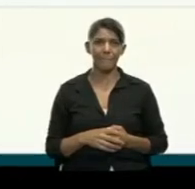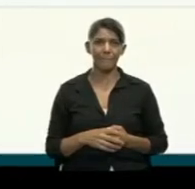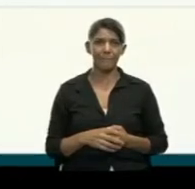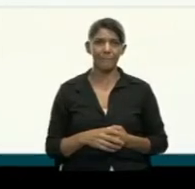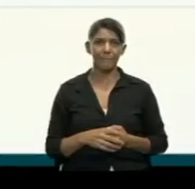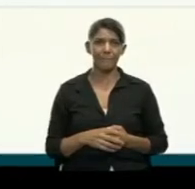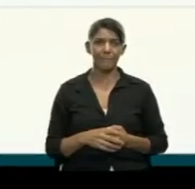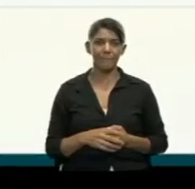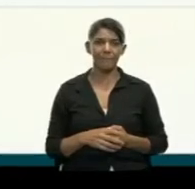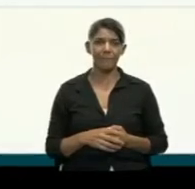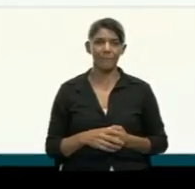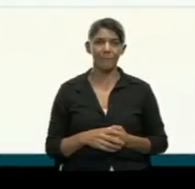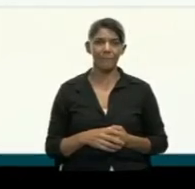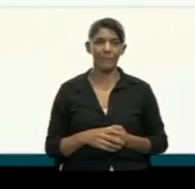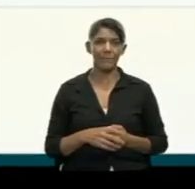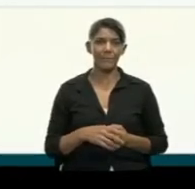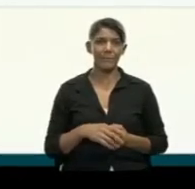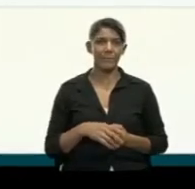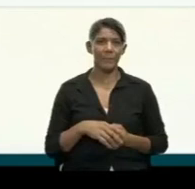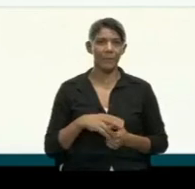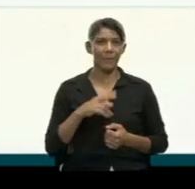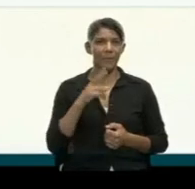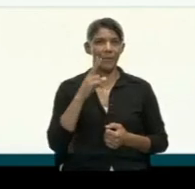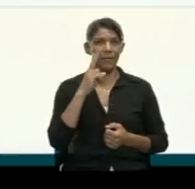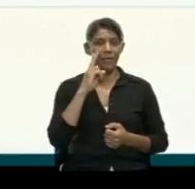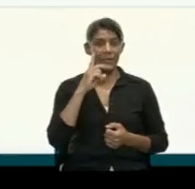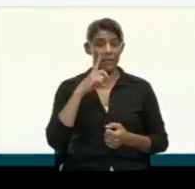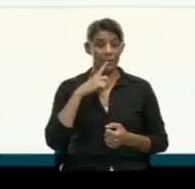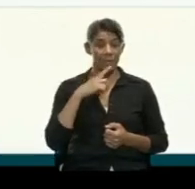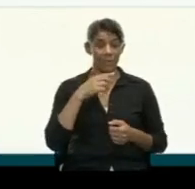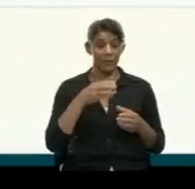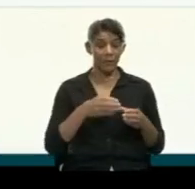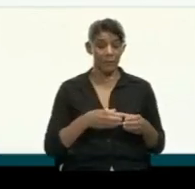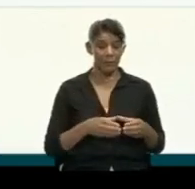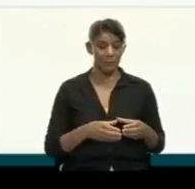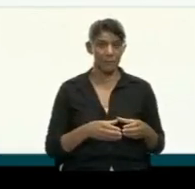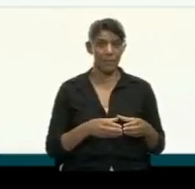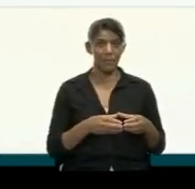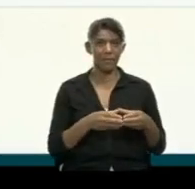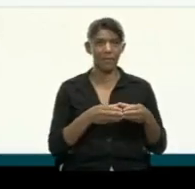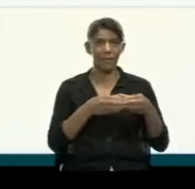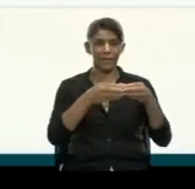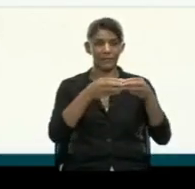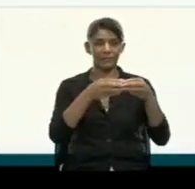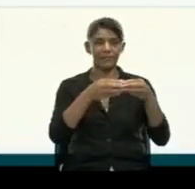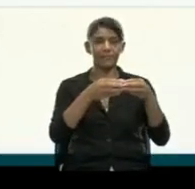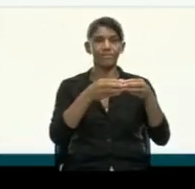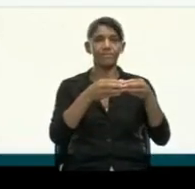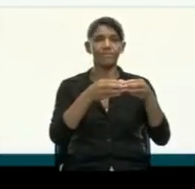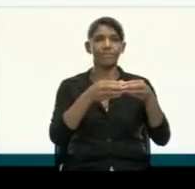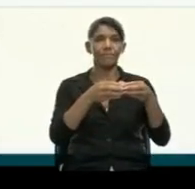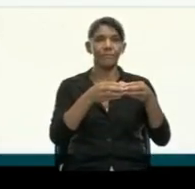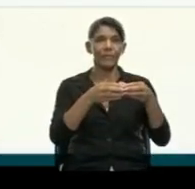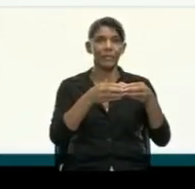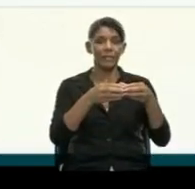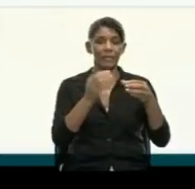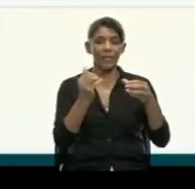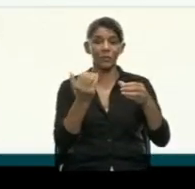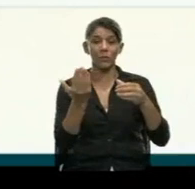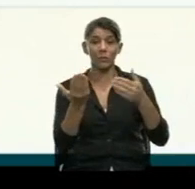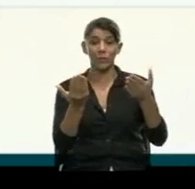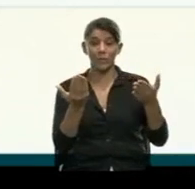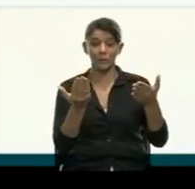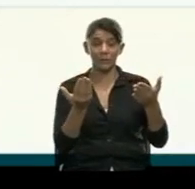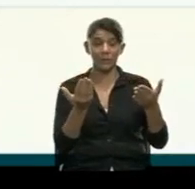certo? Então ligar o modo AutoCAD aqui do professor, a gente tem um pilar, e esse pilar ele está, ao redor dele tem